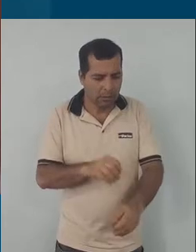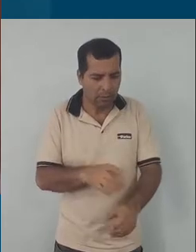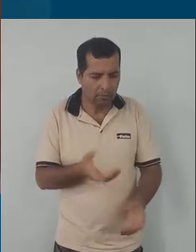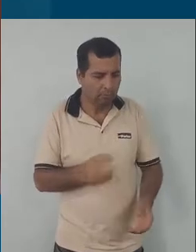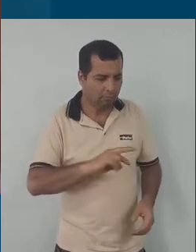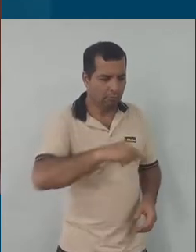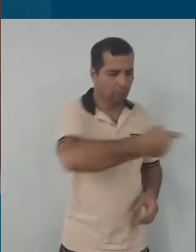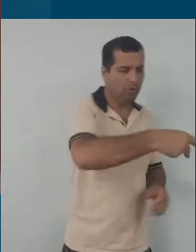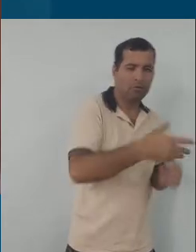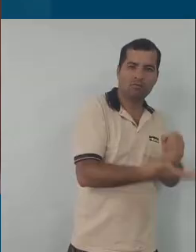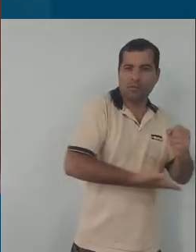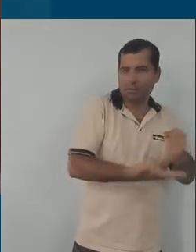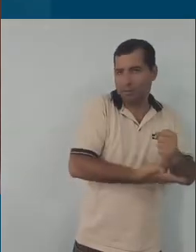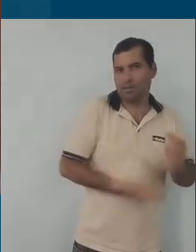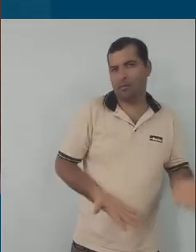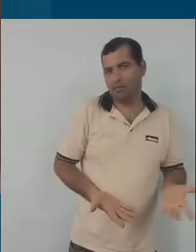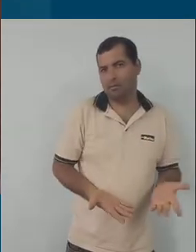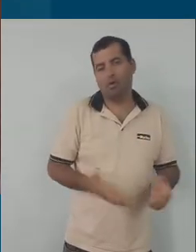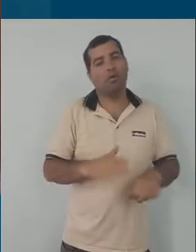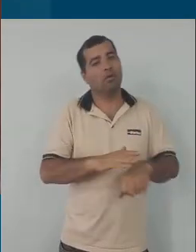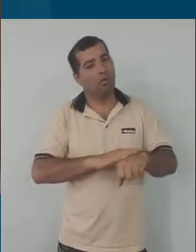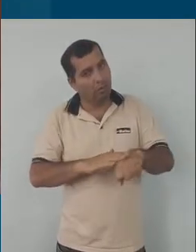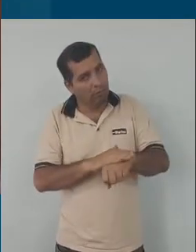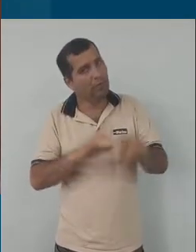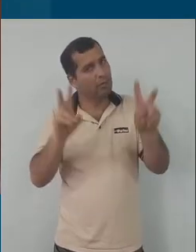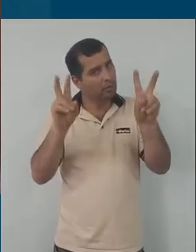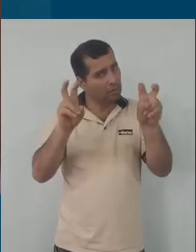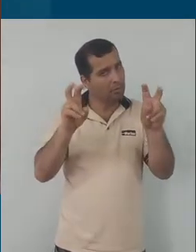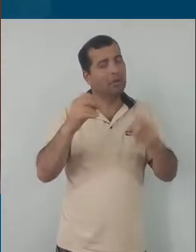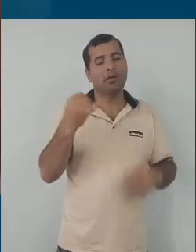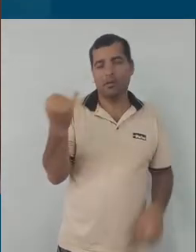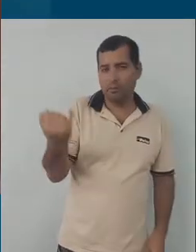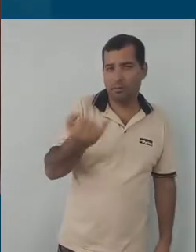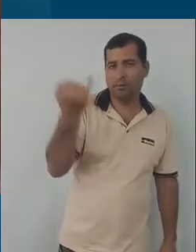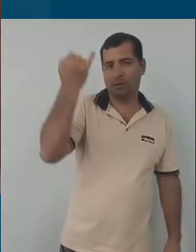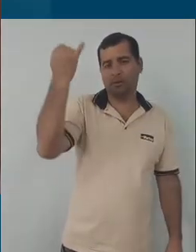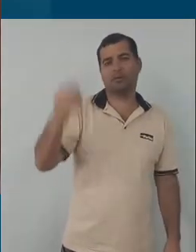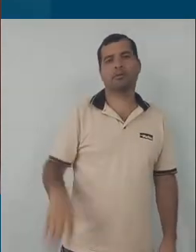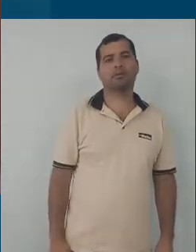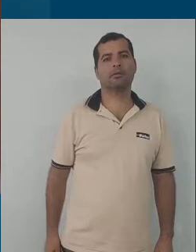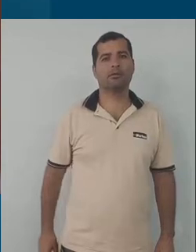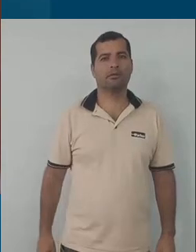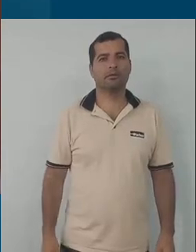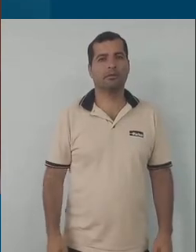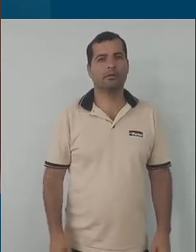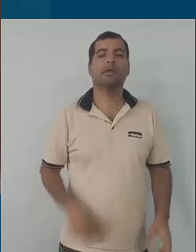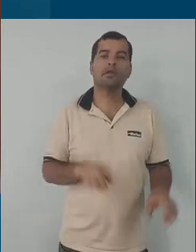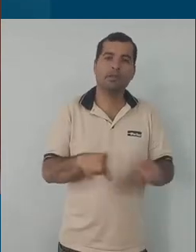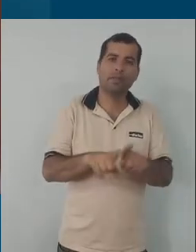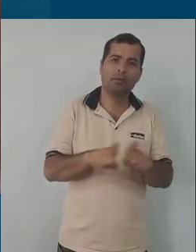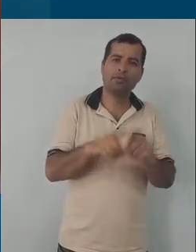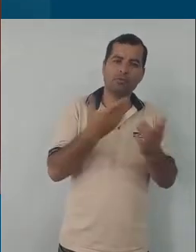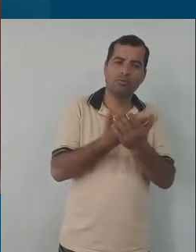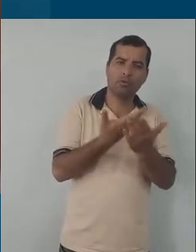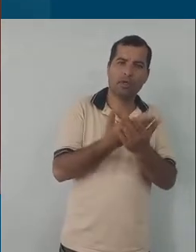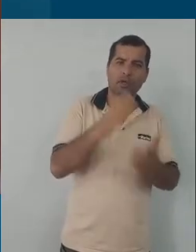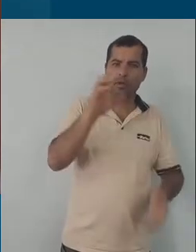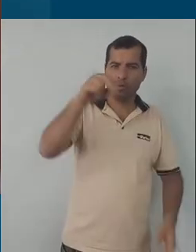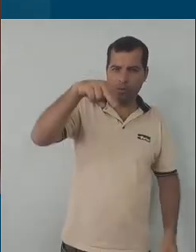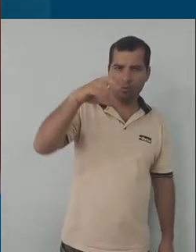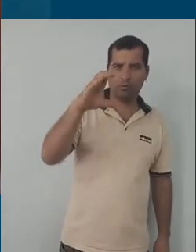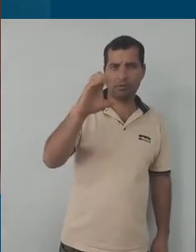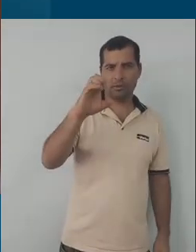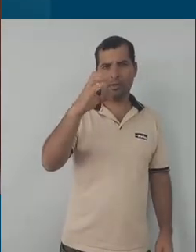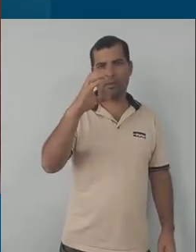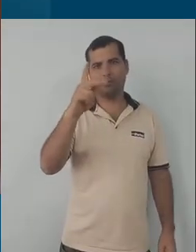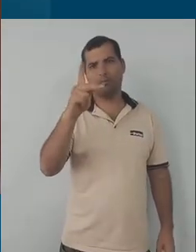assim, conversar sobre as concepções e estudar concepções